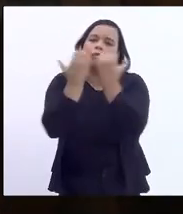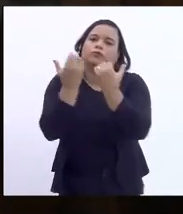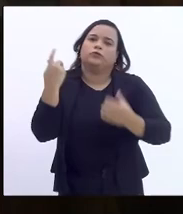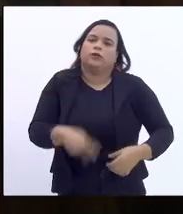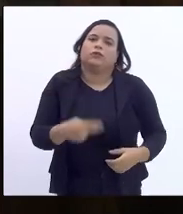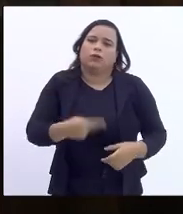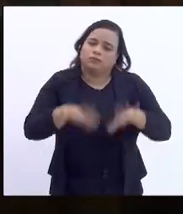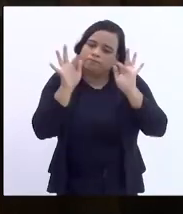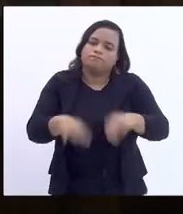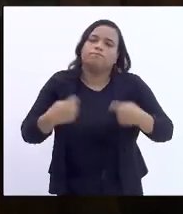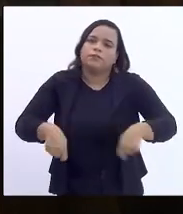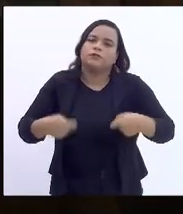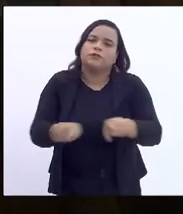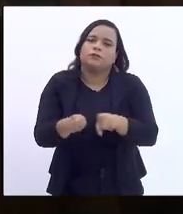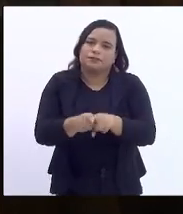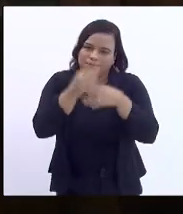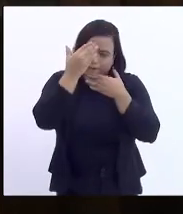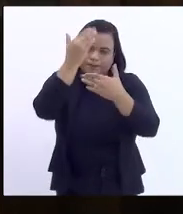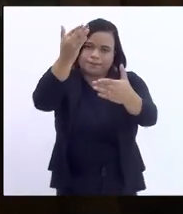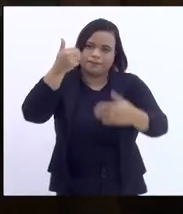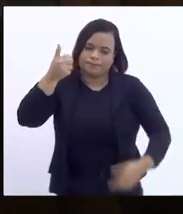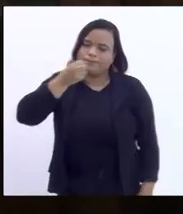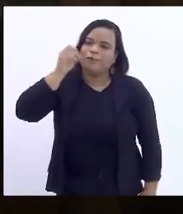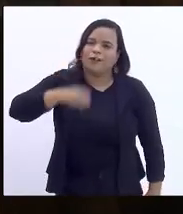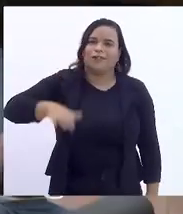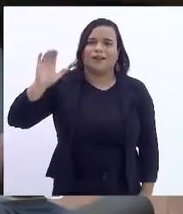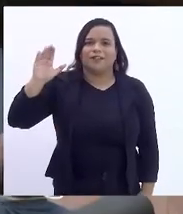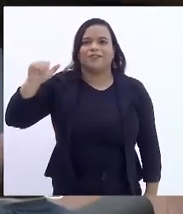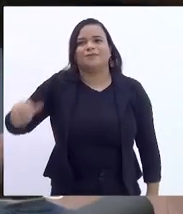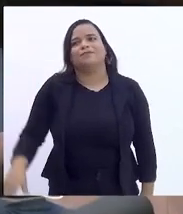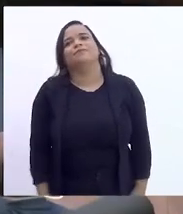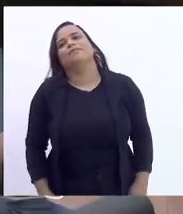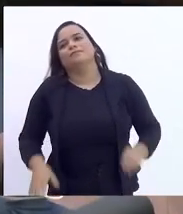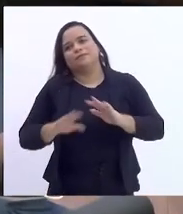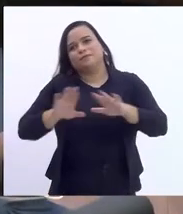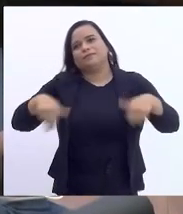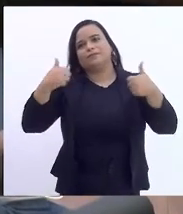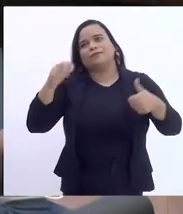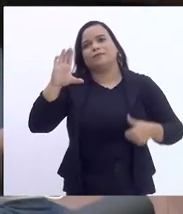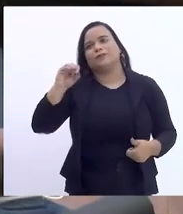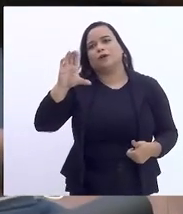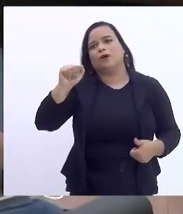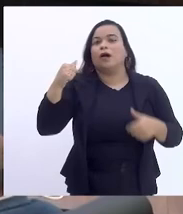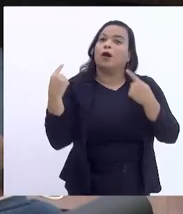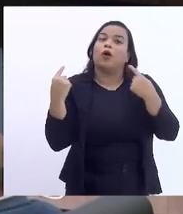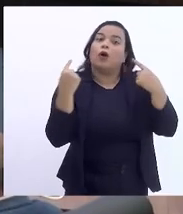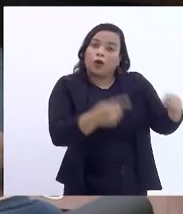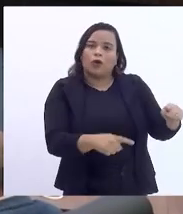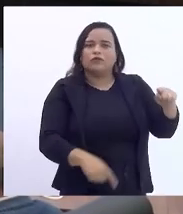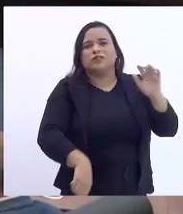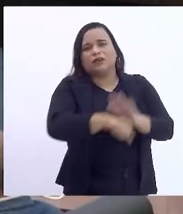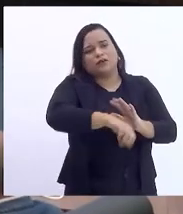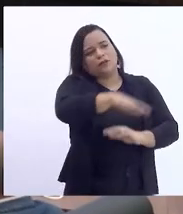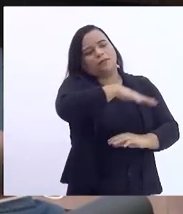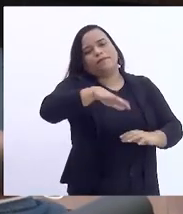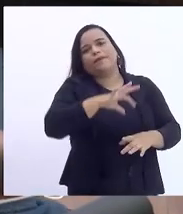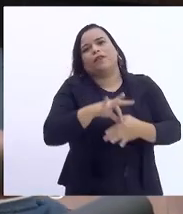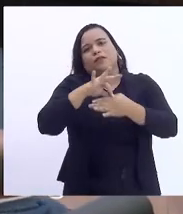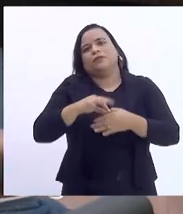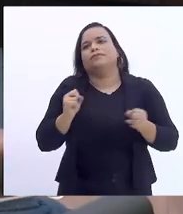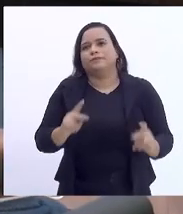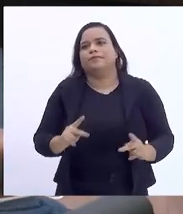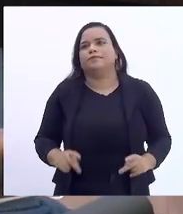tem que acabar também valeu boa tarde é isso coca contra a criminalização das lideranças